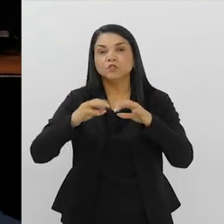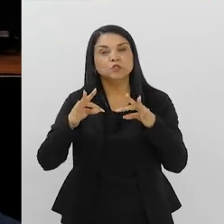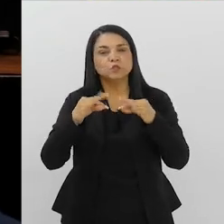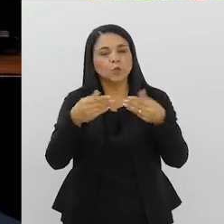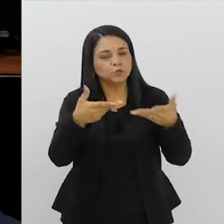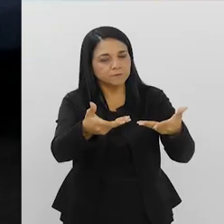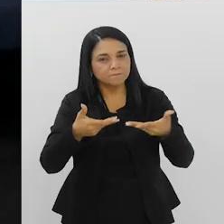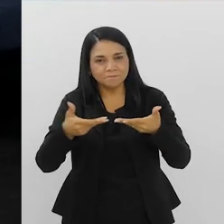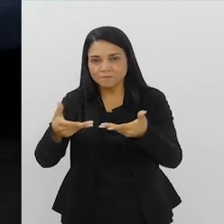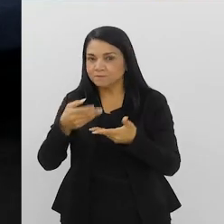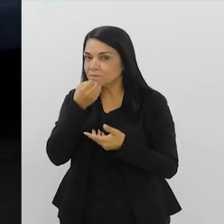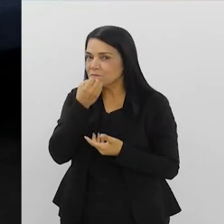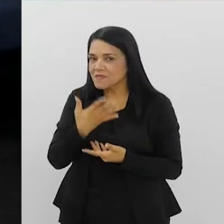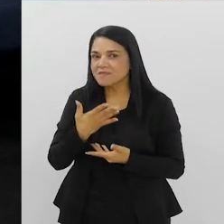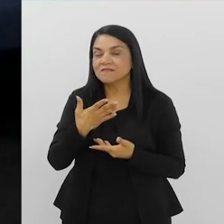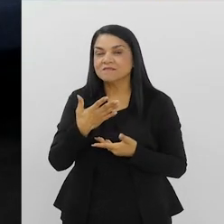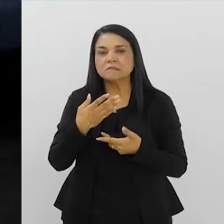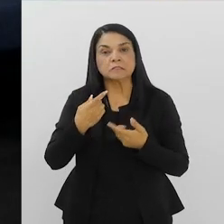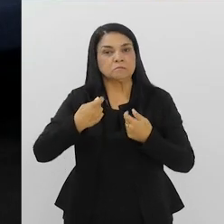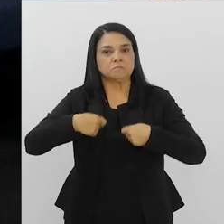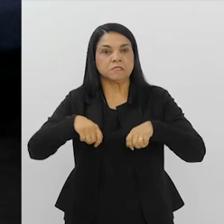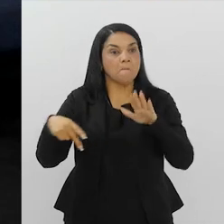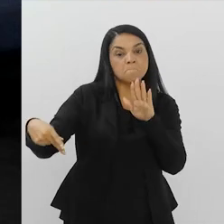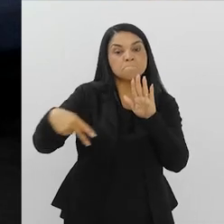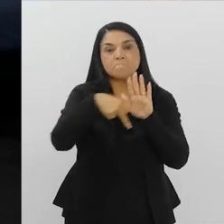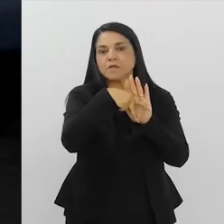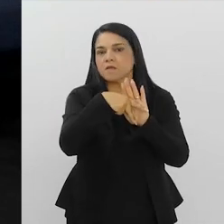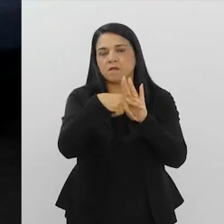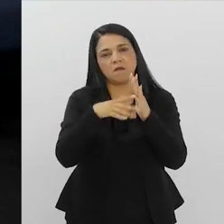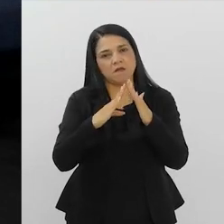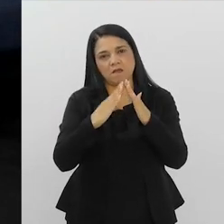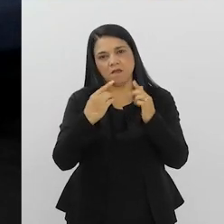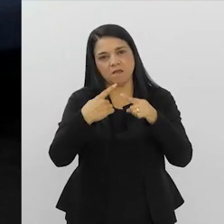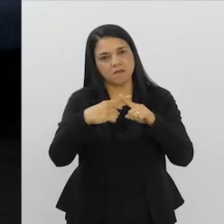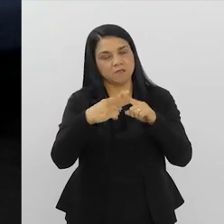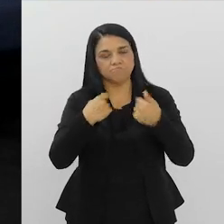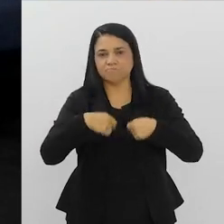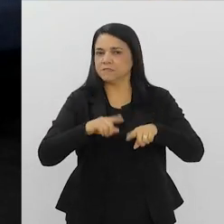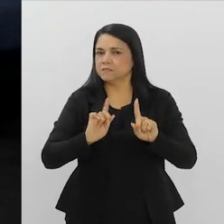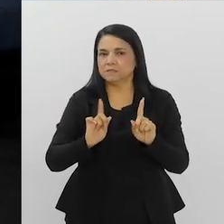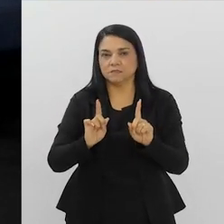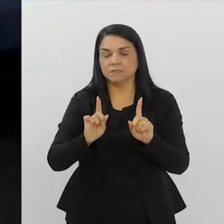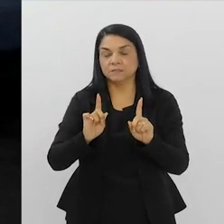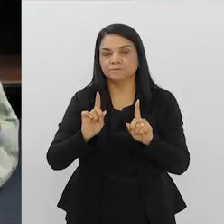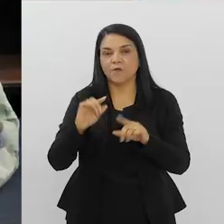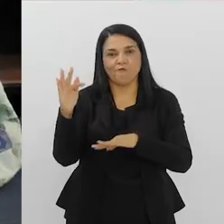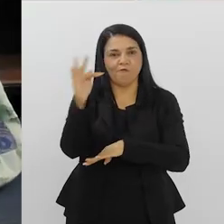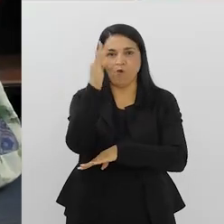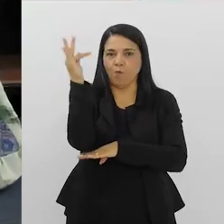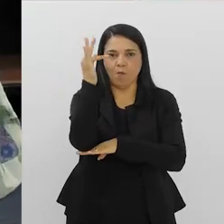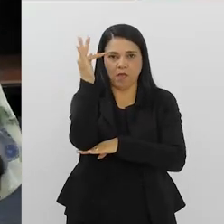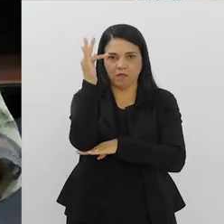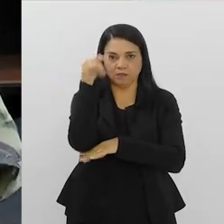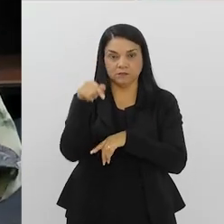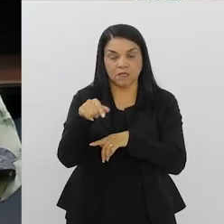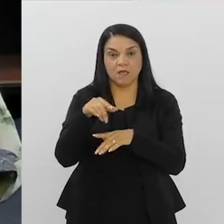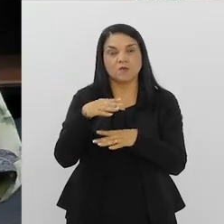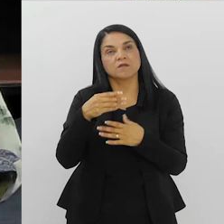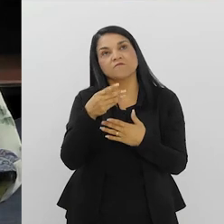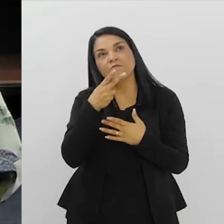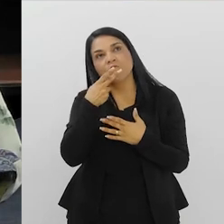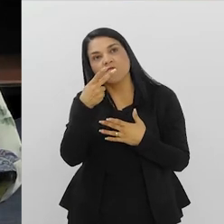ser batizada naquela pia é alguma coisa né com os bois aquilo ali é